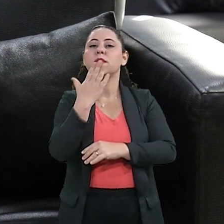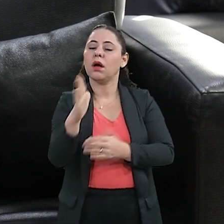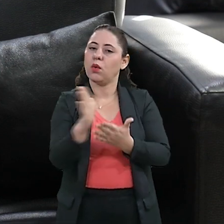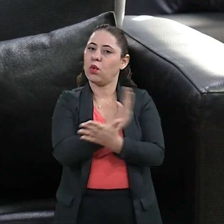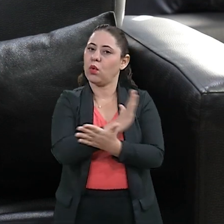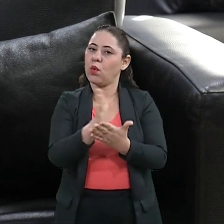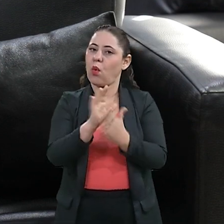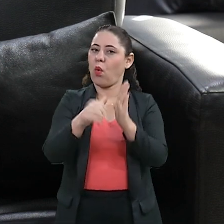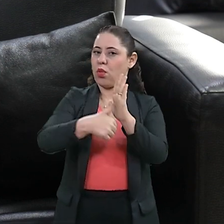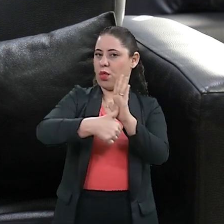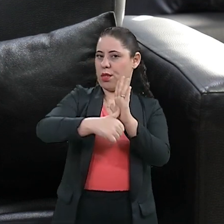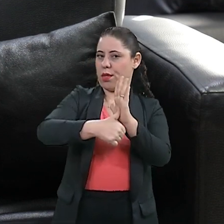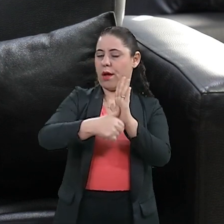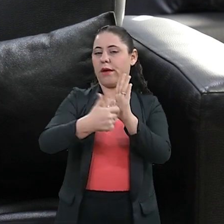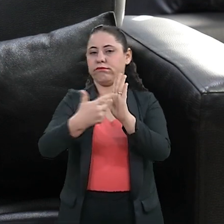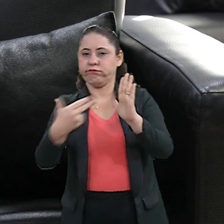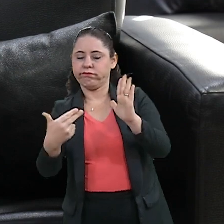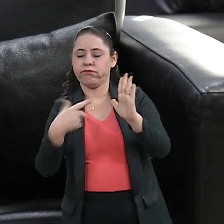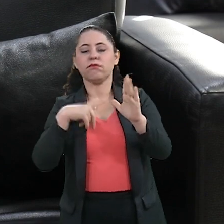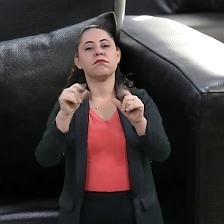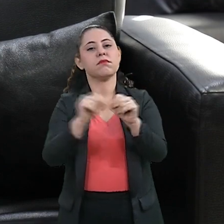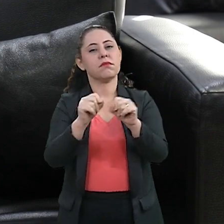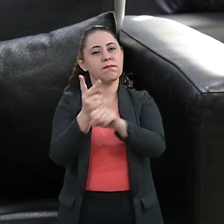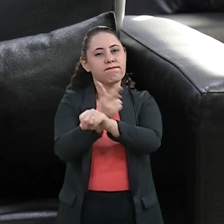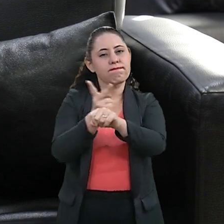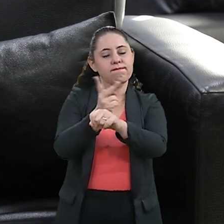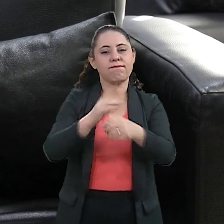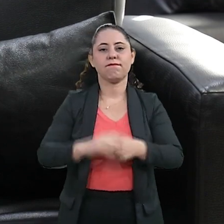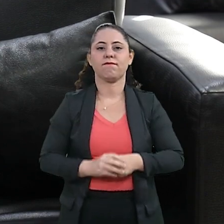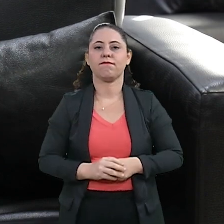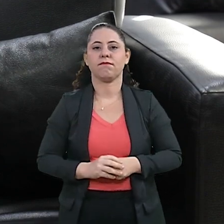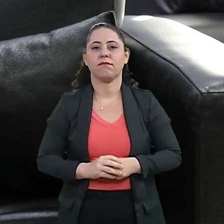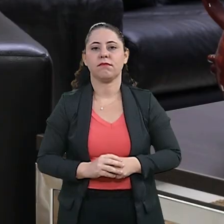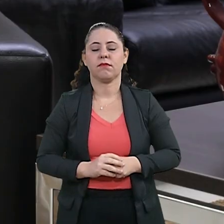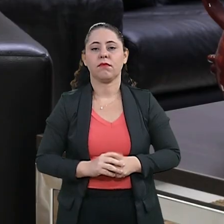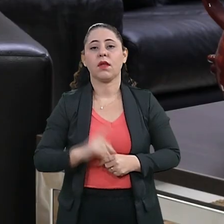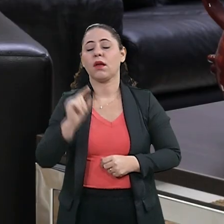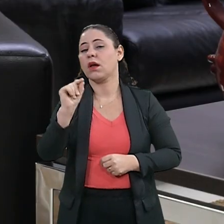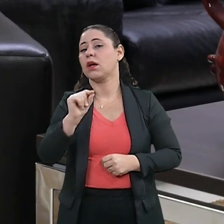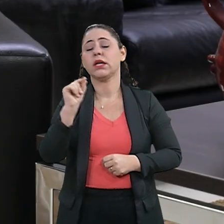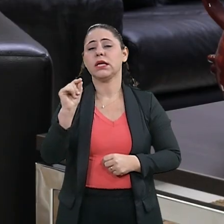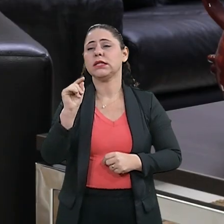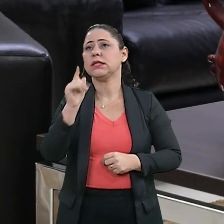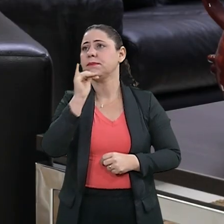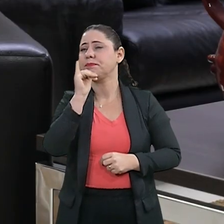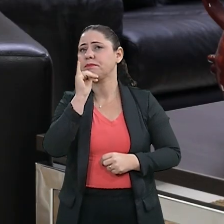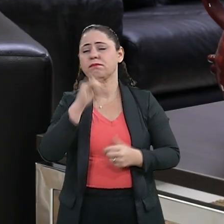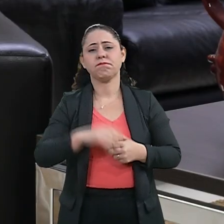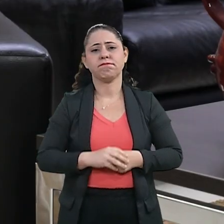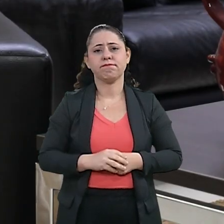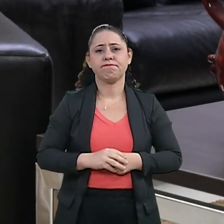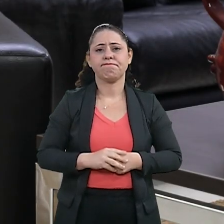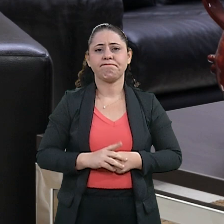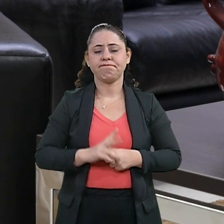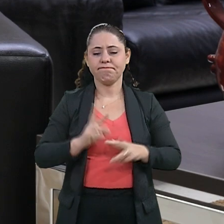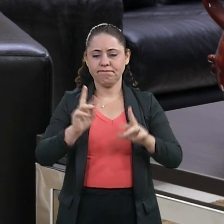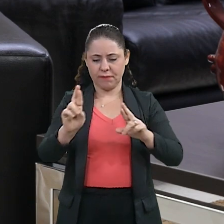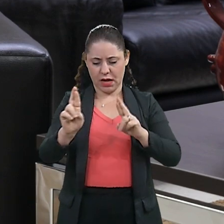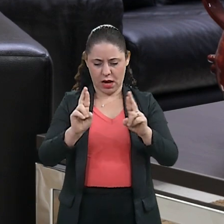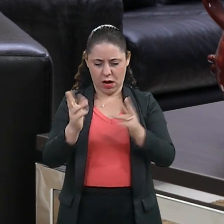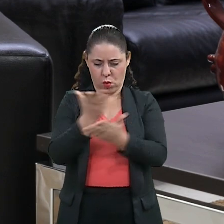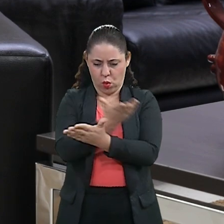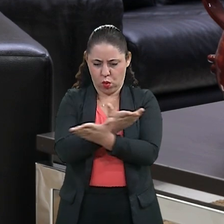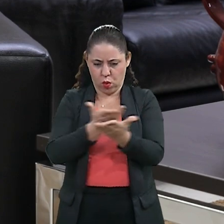e-mail solicitando alguns documentos. E a partir daí é feita a busca. E que ponte